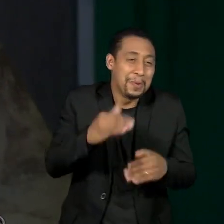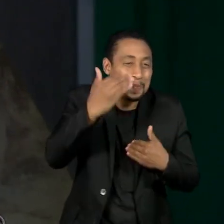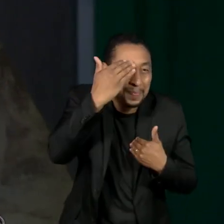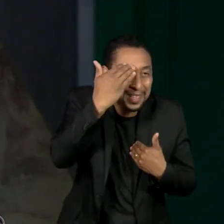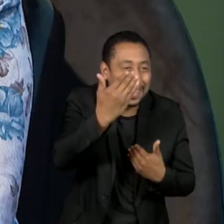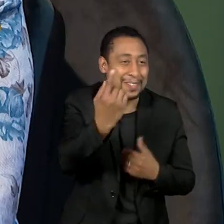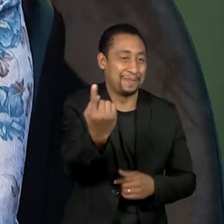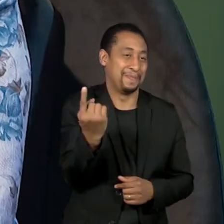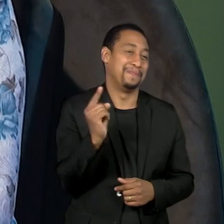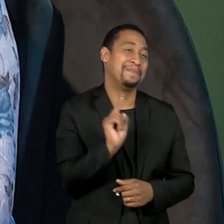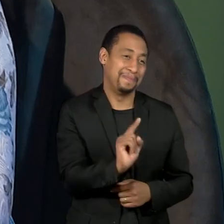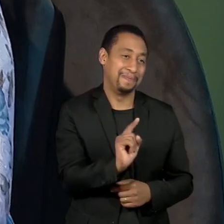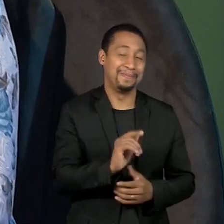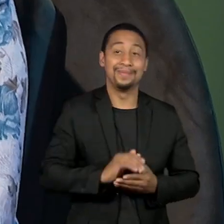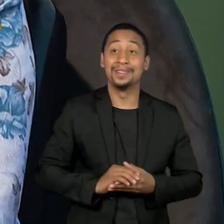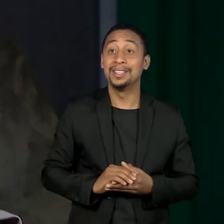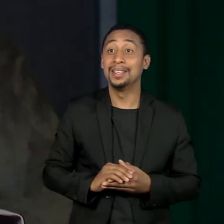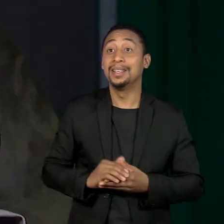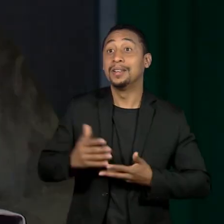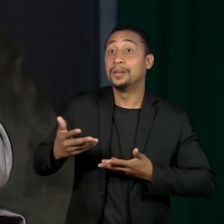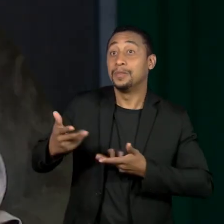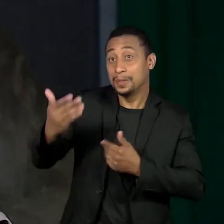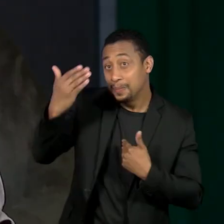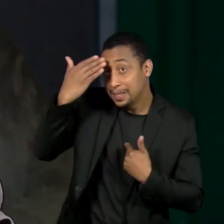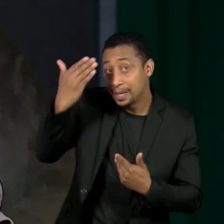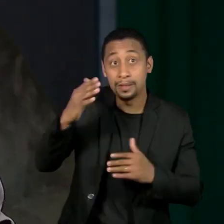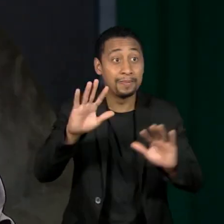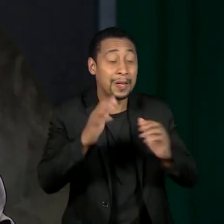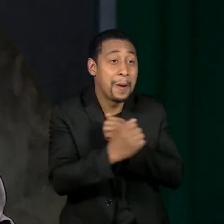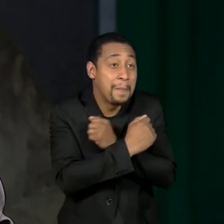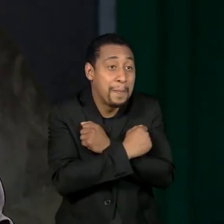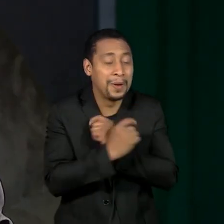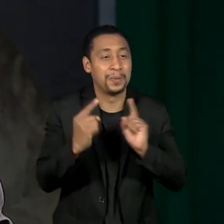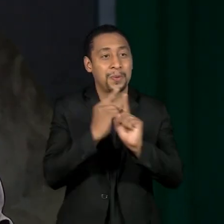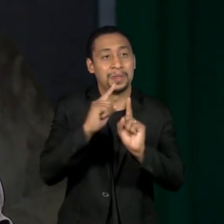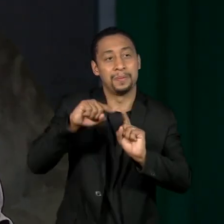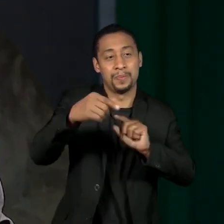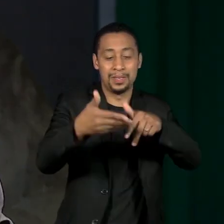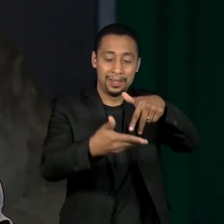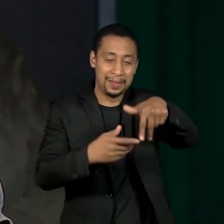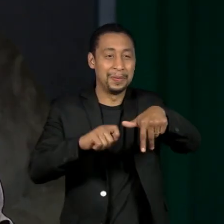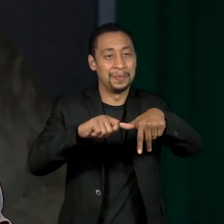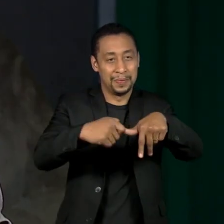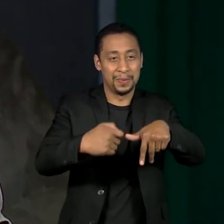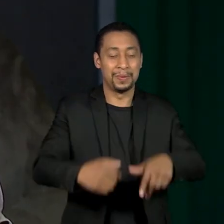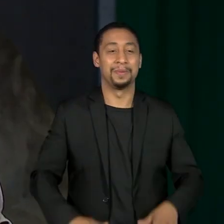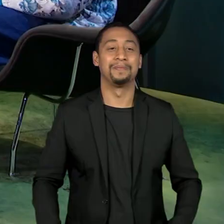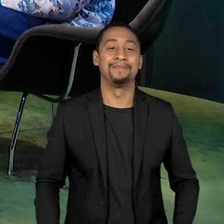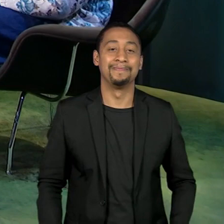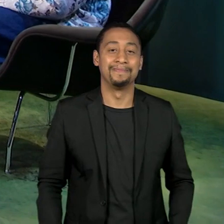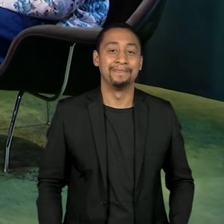da sua presença. Eu agradeço, né, o convite. Abraço a todos, até o próximo programa Negros em Foco.